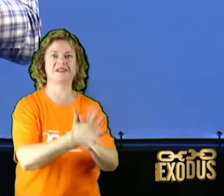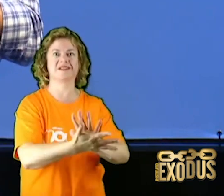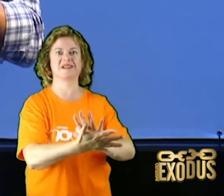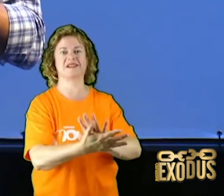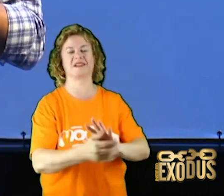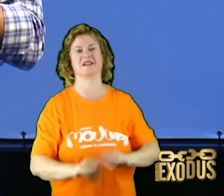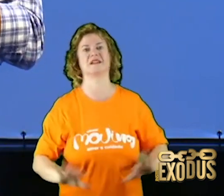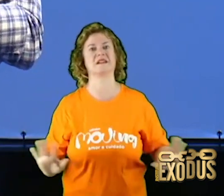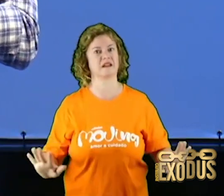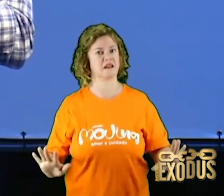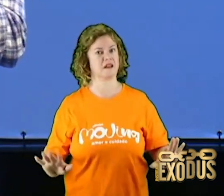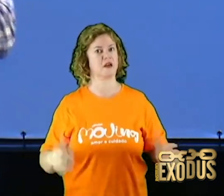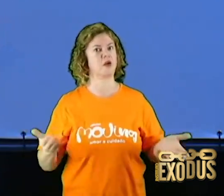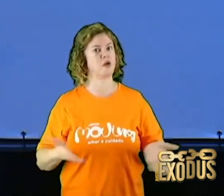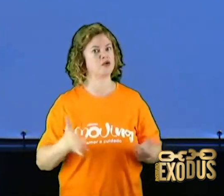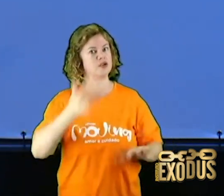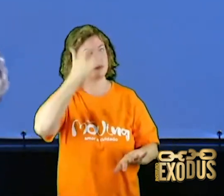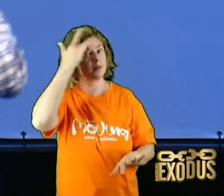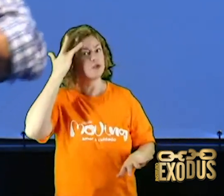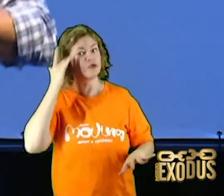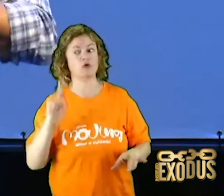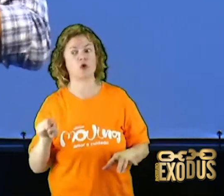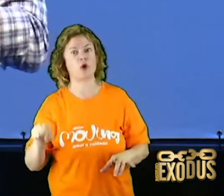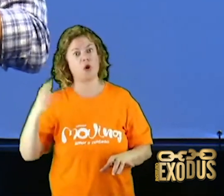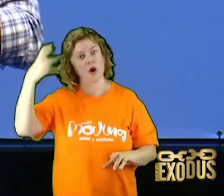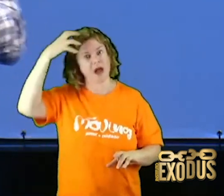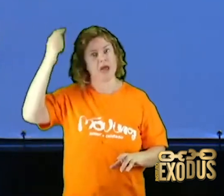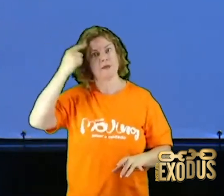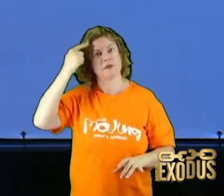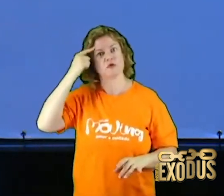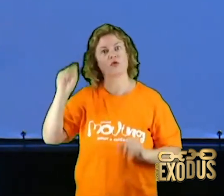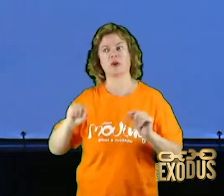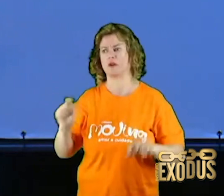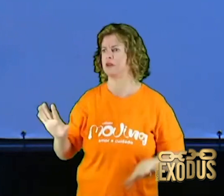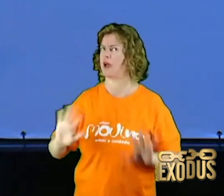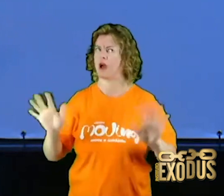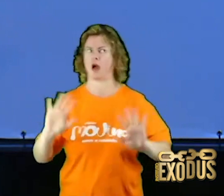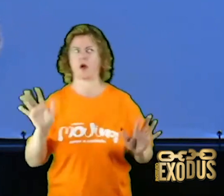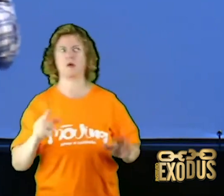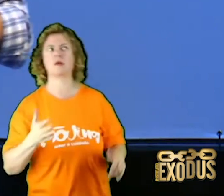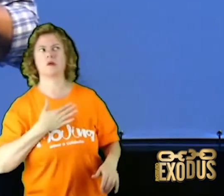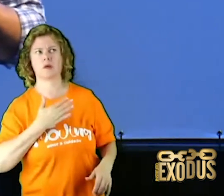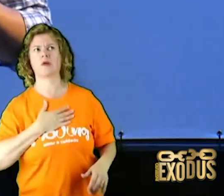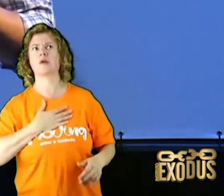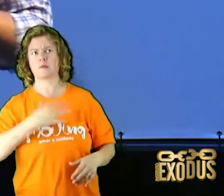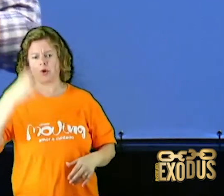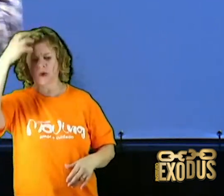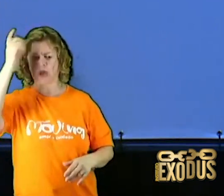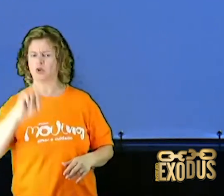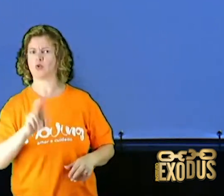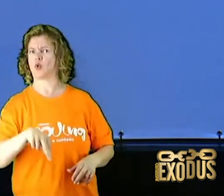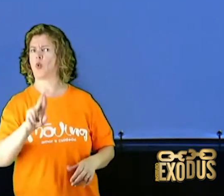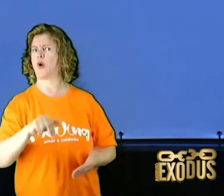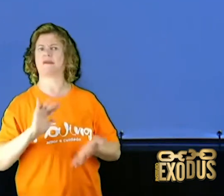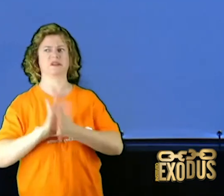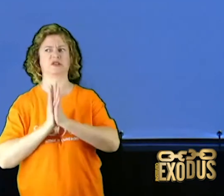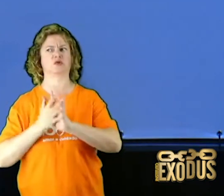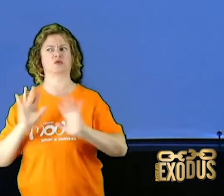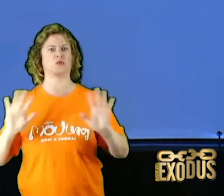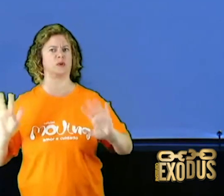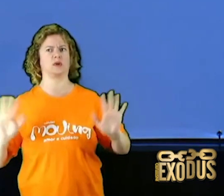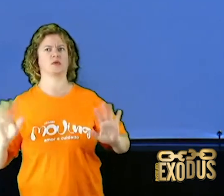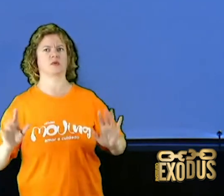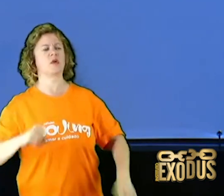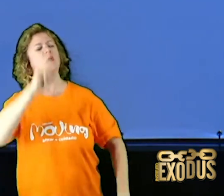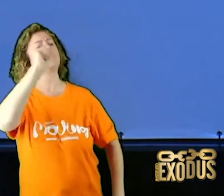de ouro, meu reino não vai ter fim. Ele constrói uma estátua de ouro e manda todo mundo adorar, e os três falaram: negativo, eu não vou adorar de jeito